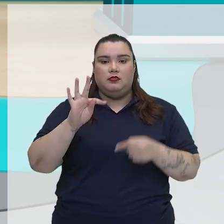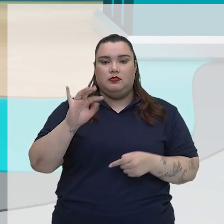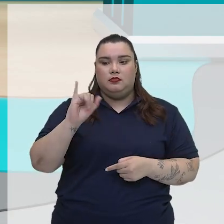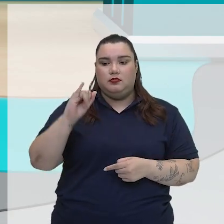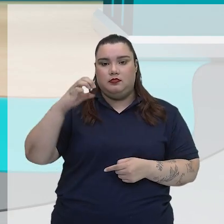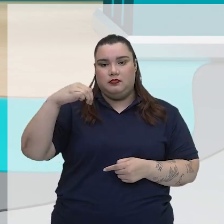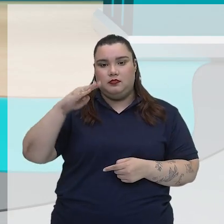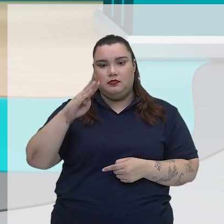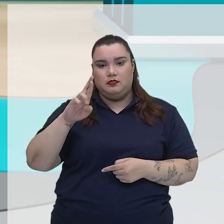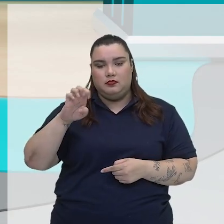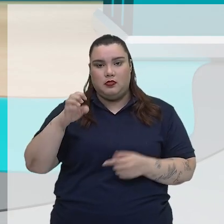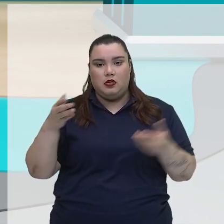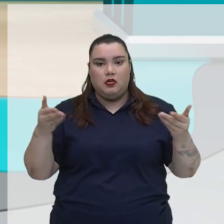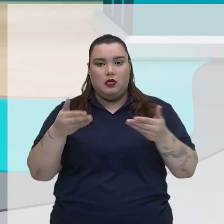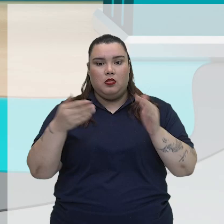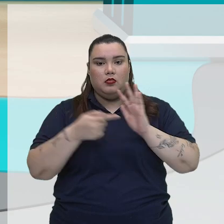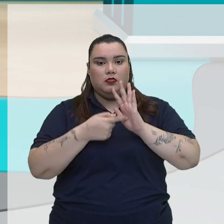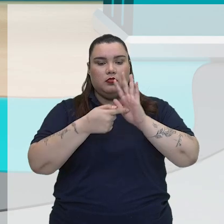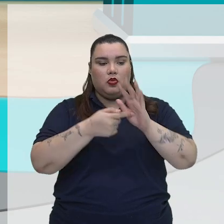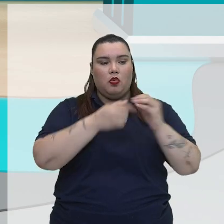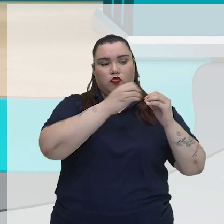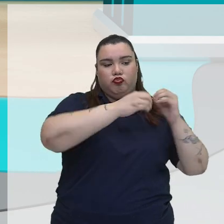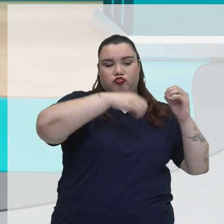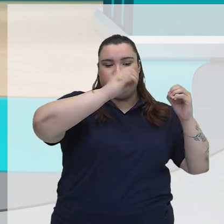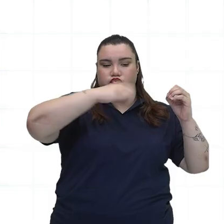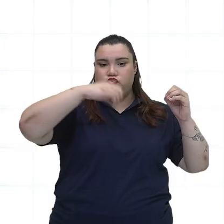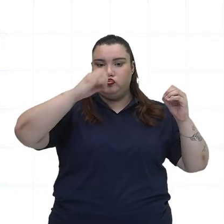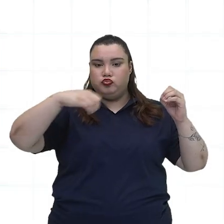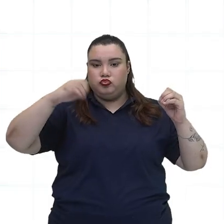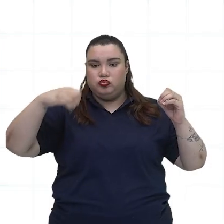A gente vai ver agora a imagem de uma onda